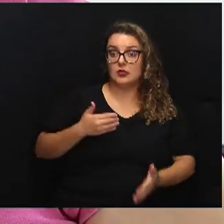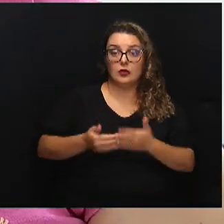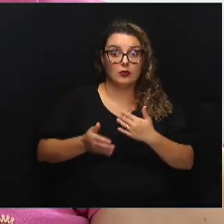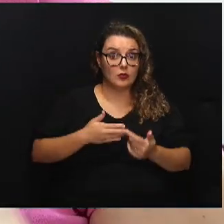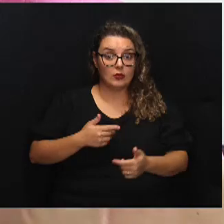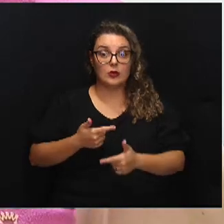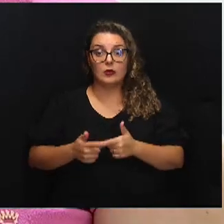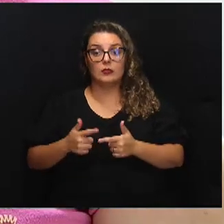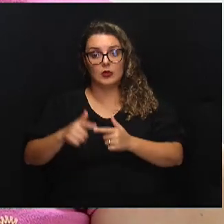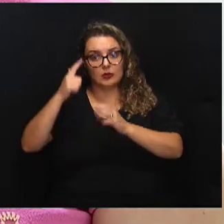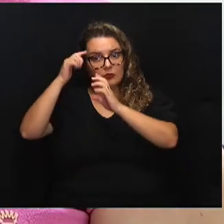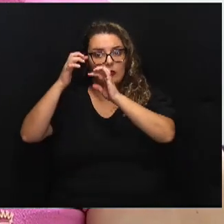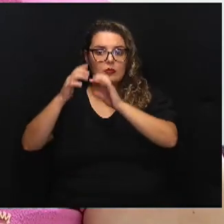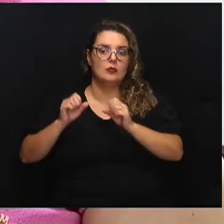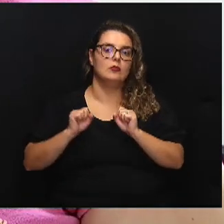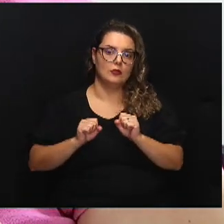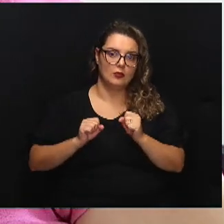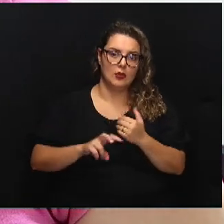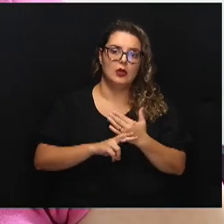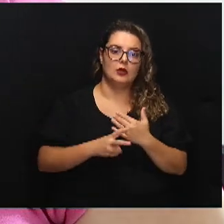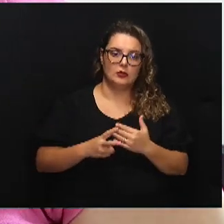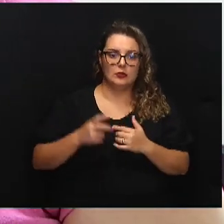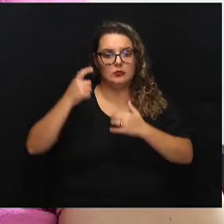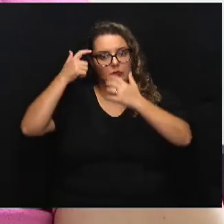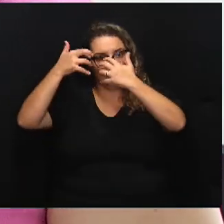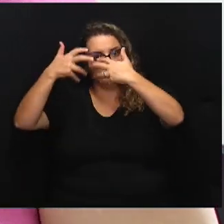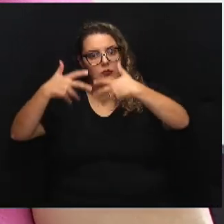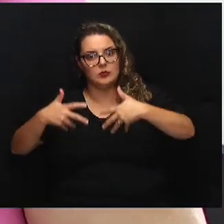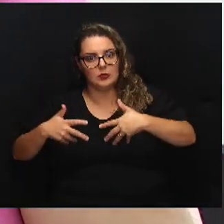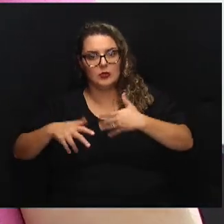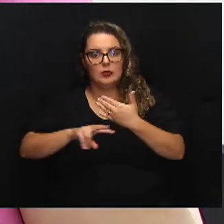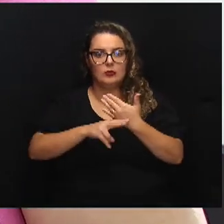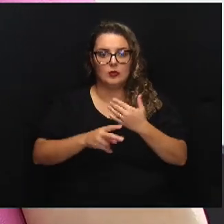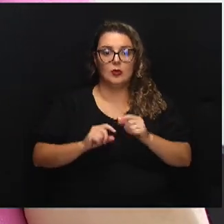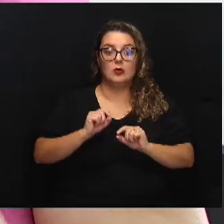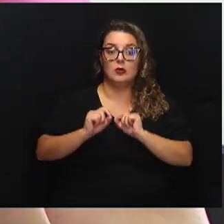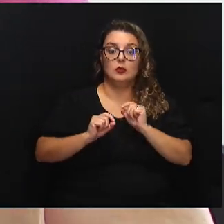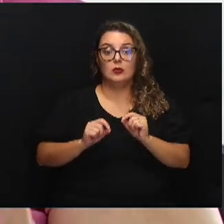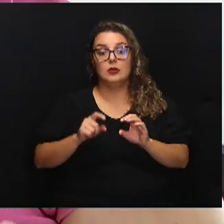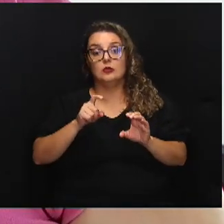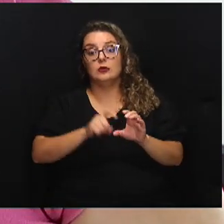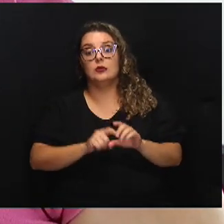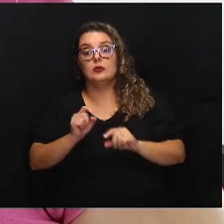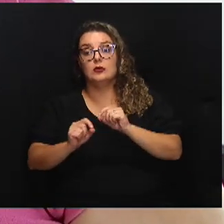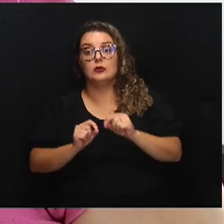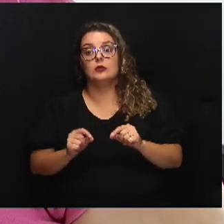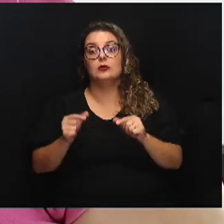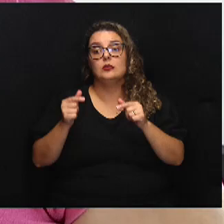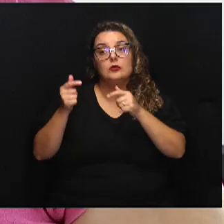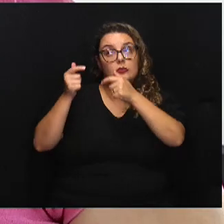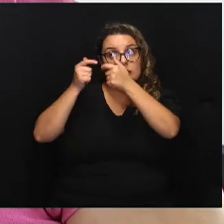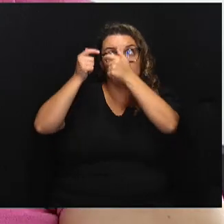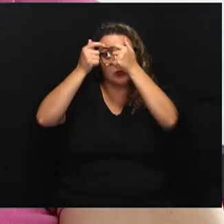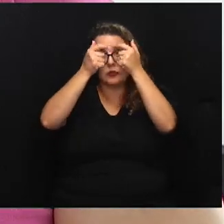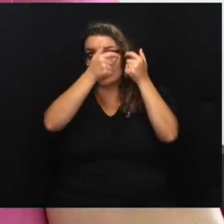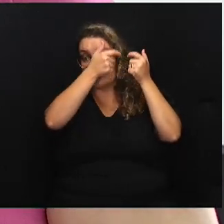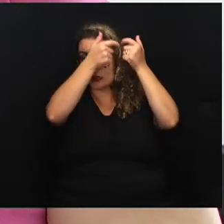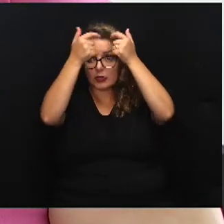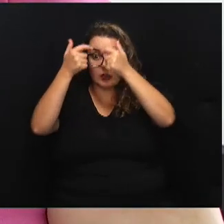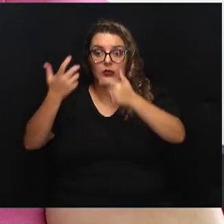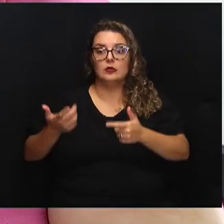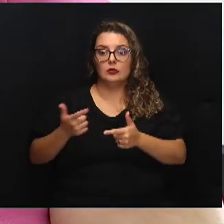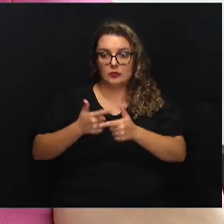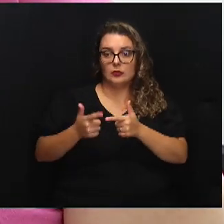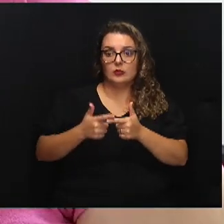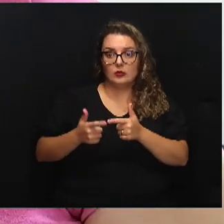no cérebro pode causar sintomas neurológicos, né? O que depende o quê? Da localização do cérebro, então, do problema